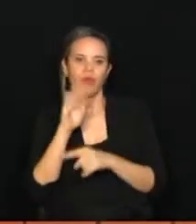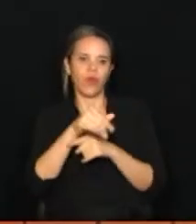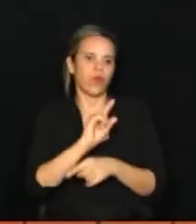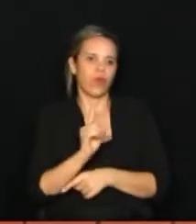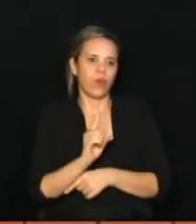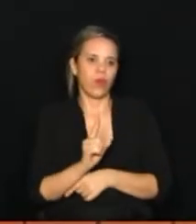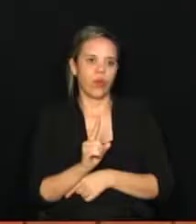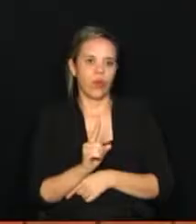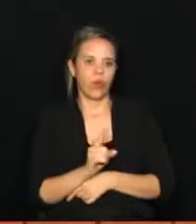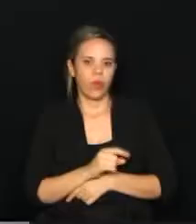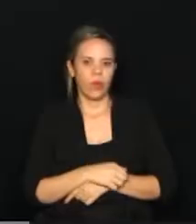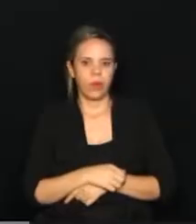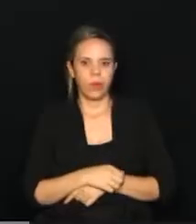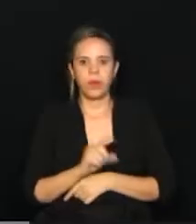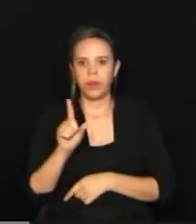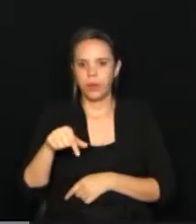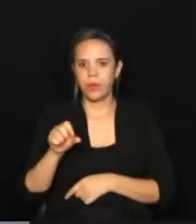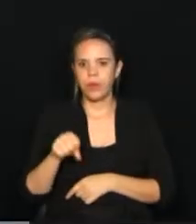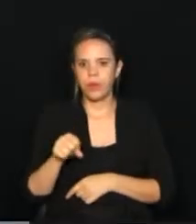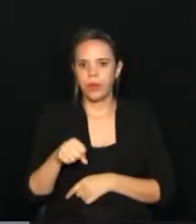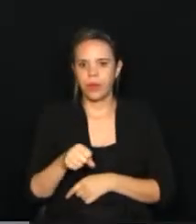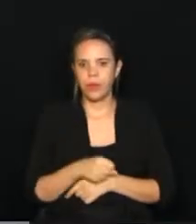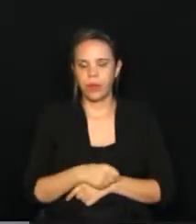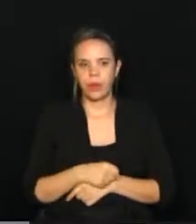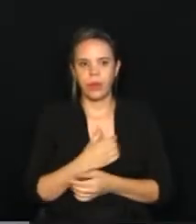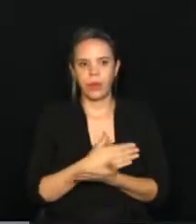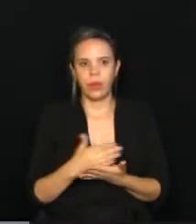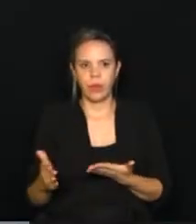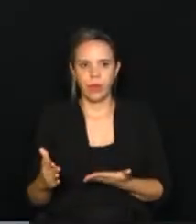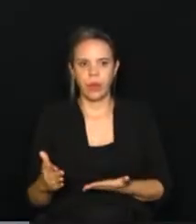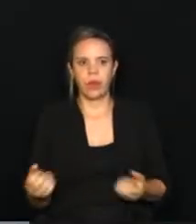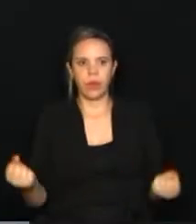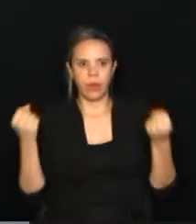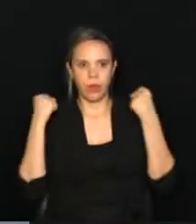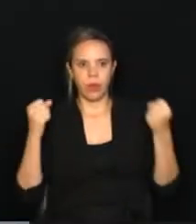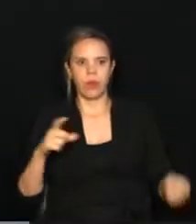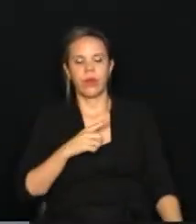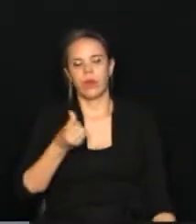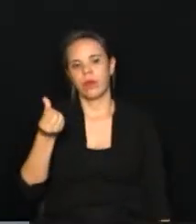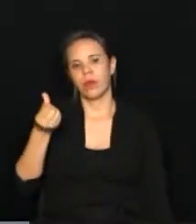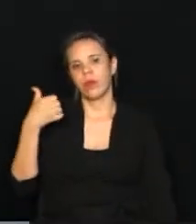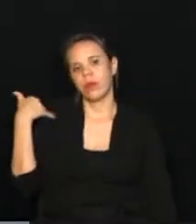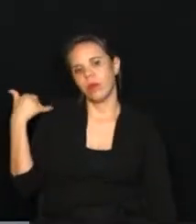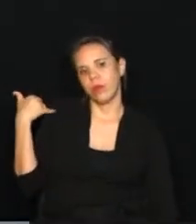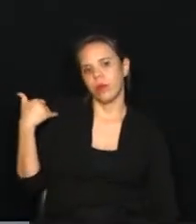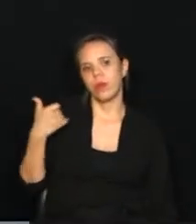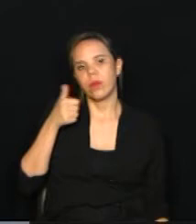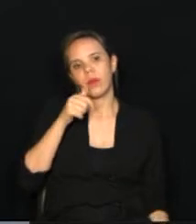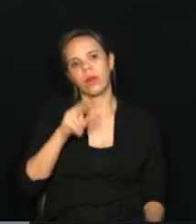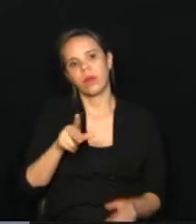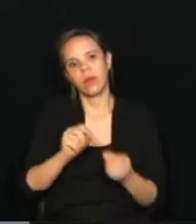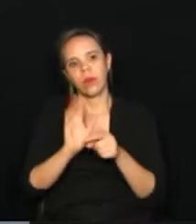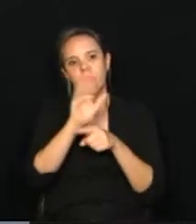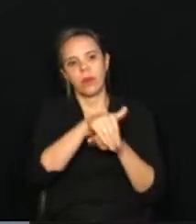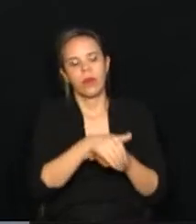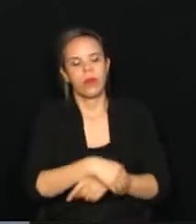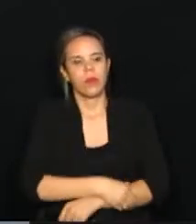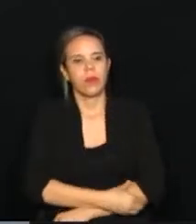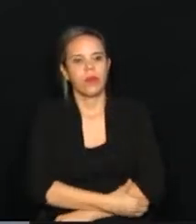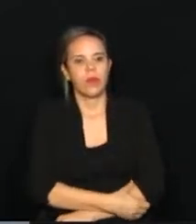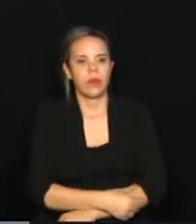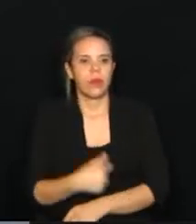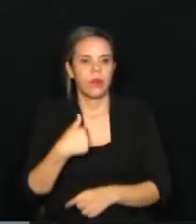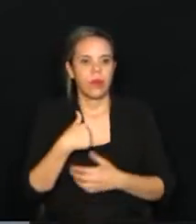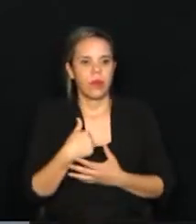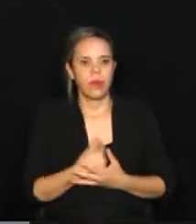não? Isso, eu comecei com ginástica, tinha 6 anos, e aí a minha irmã fazia basquete, e